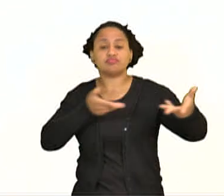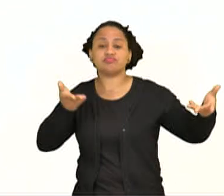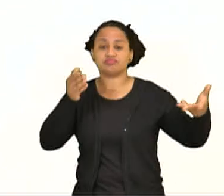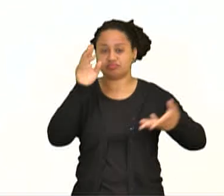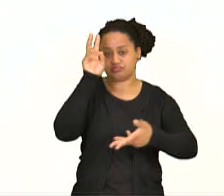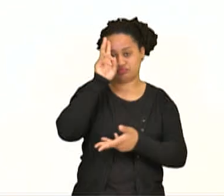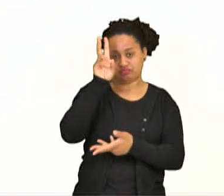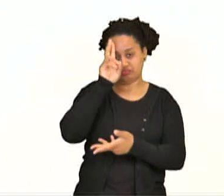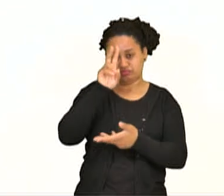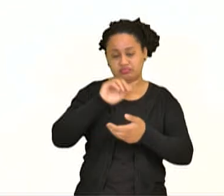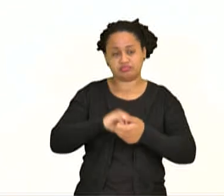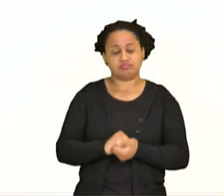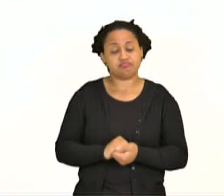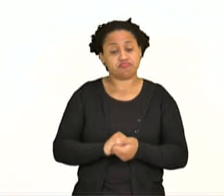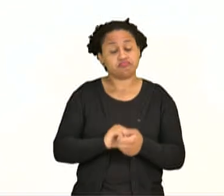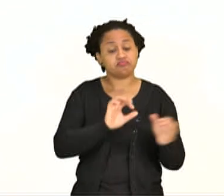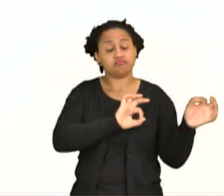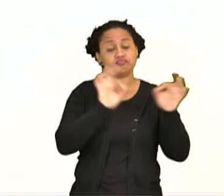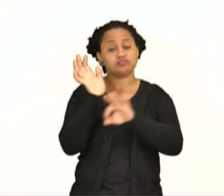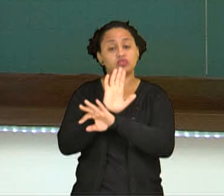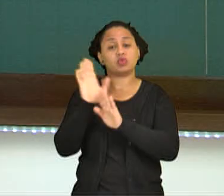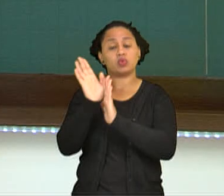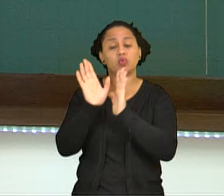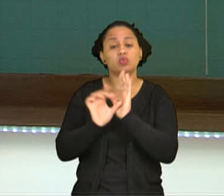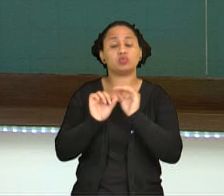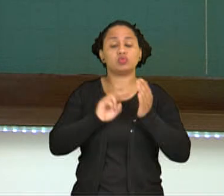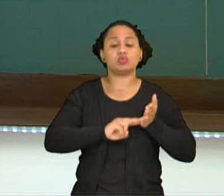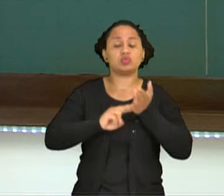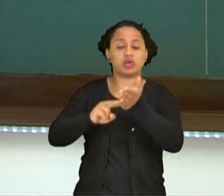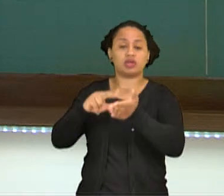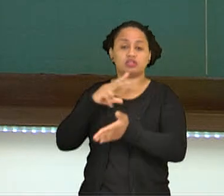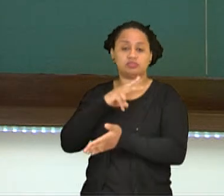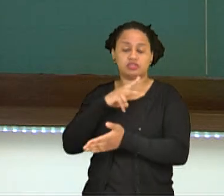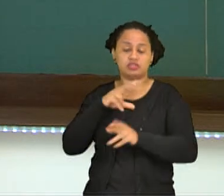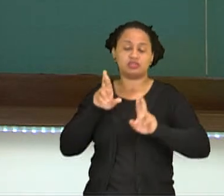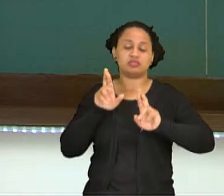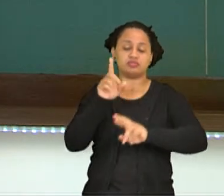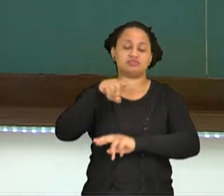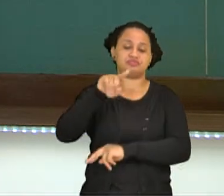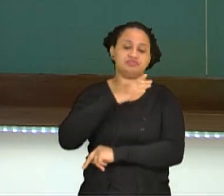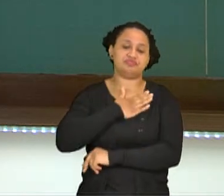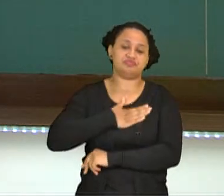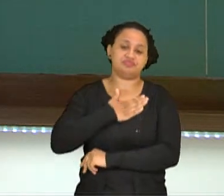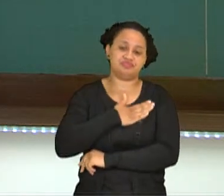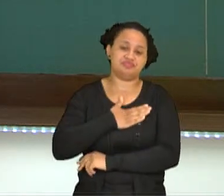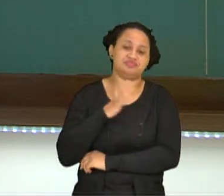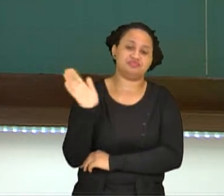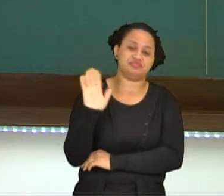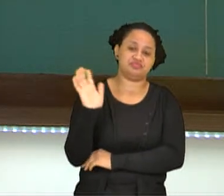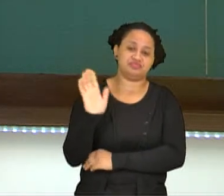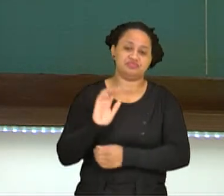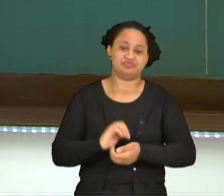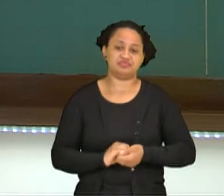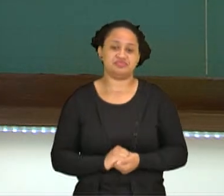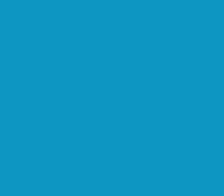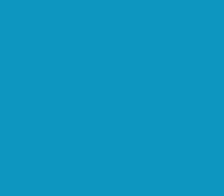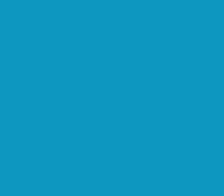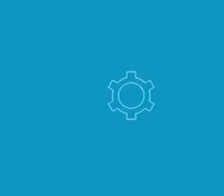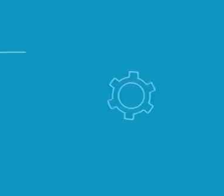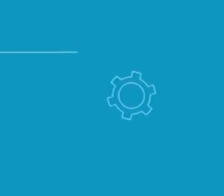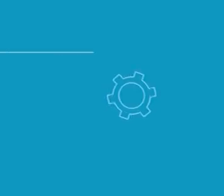envolvidos. Neste vídeo, nós falamos sobre a carta pessoal. Eu espero que vocês tenham gostado. Até breve.